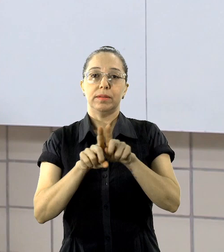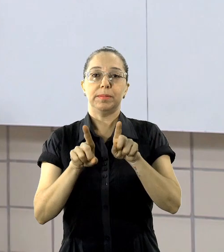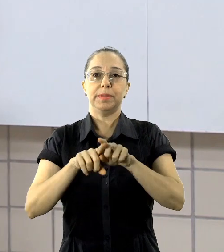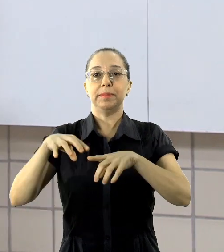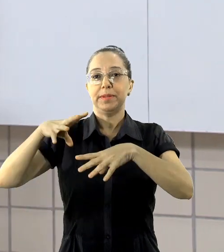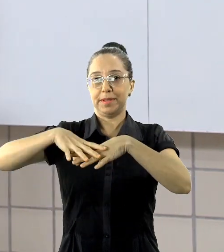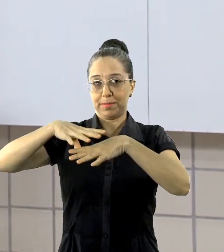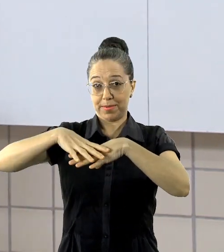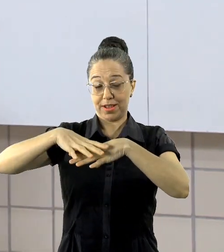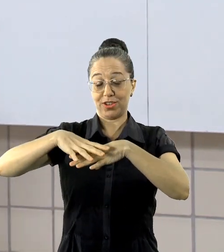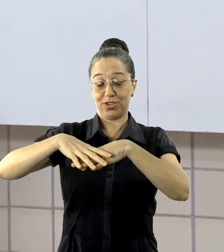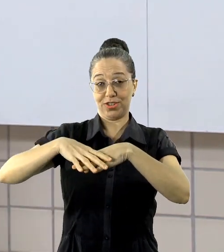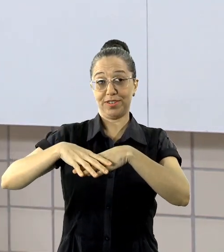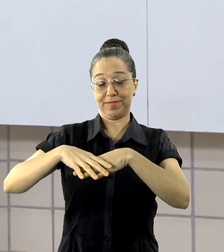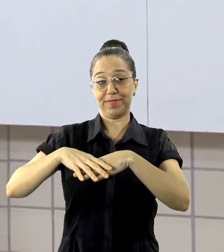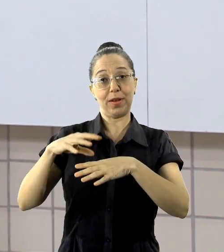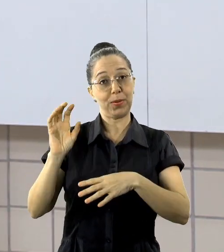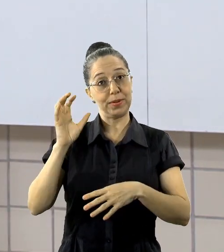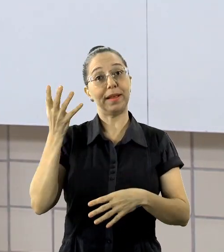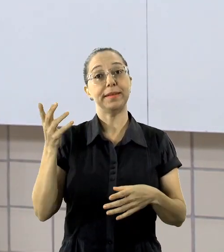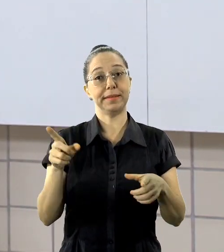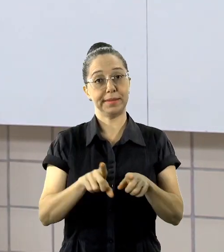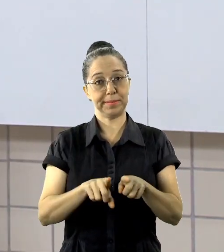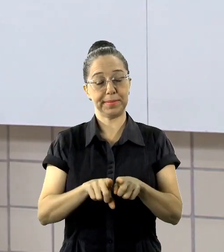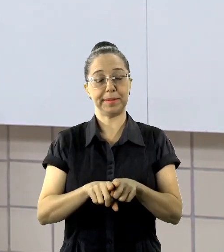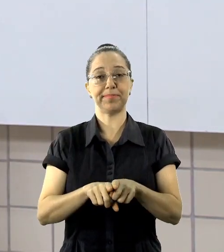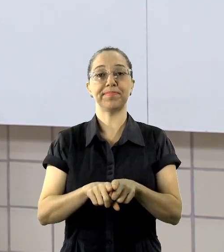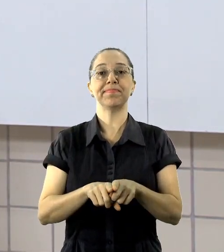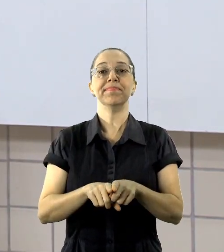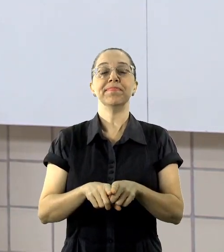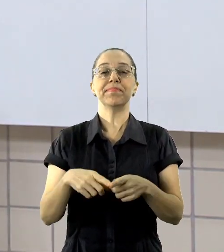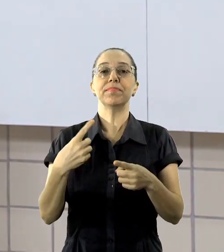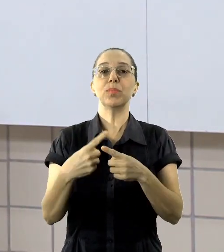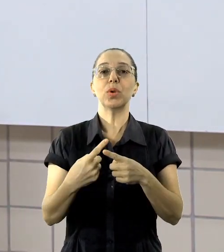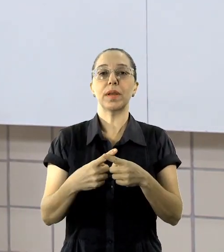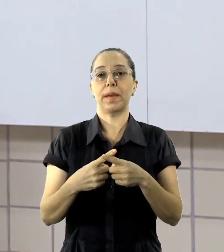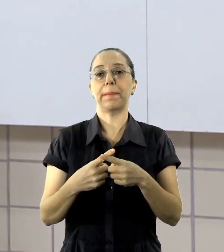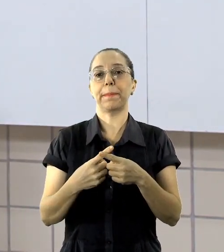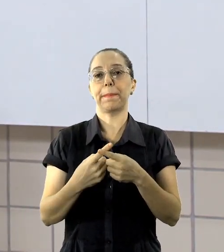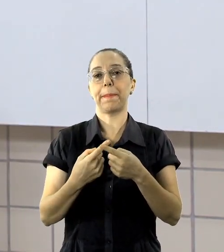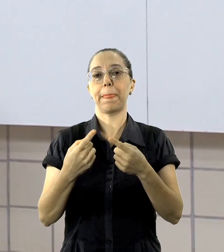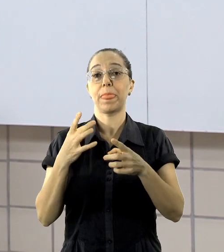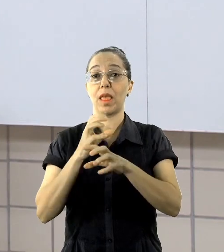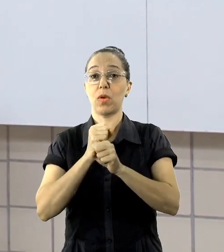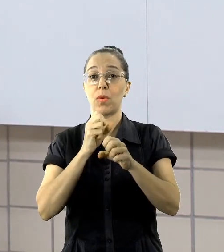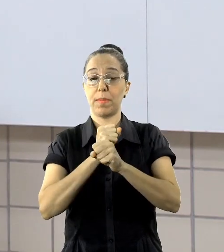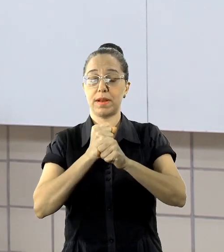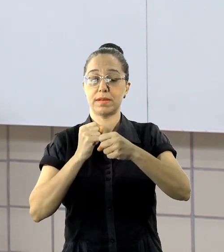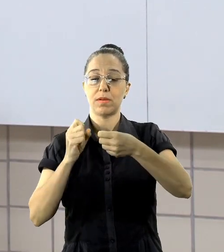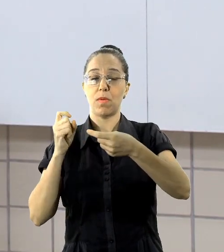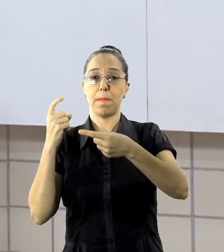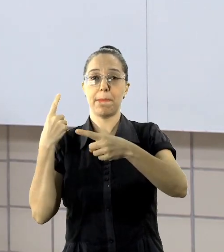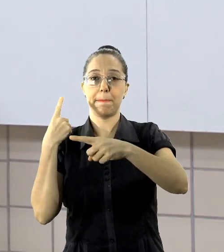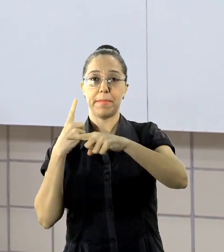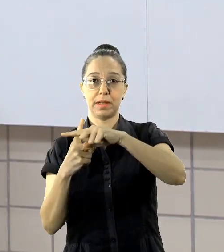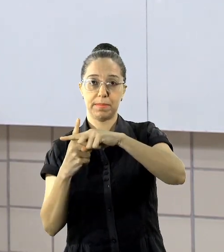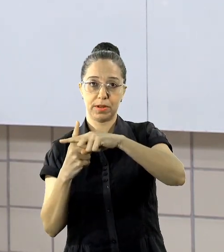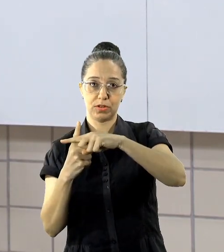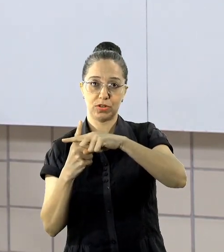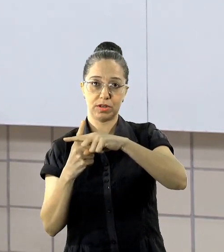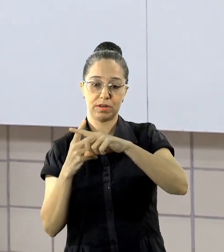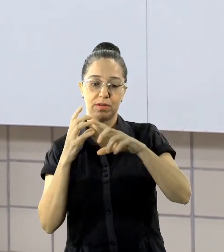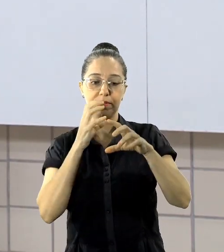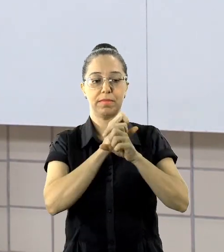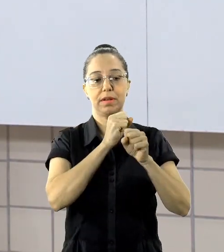Na matemática isso também acontece. Porque numa operação de adição, por exemplo, você junta e na subtração